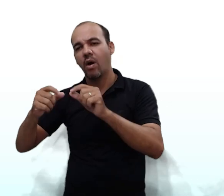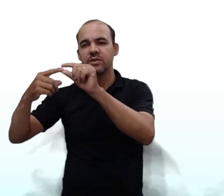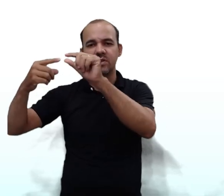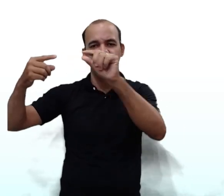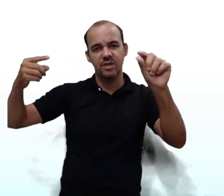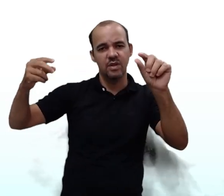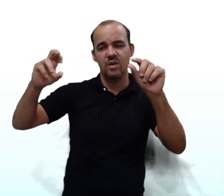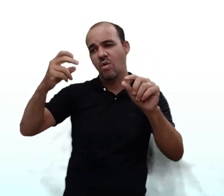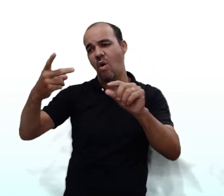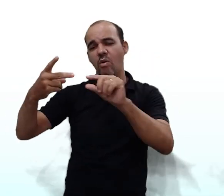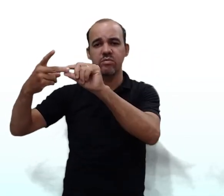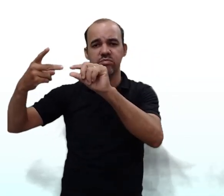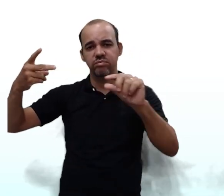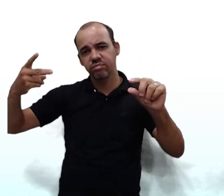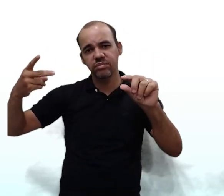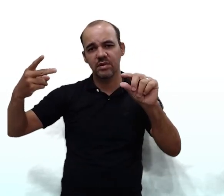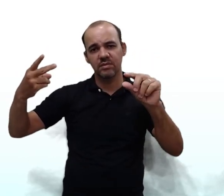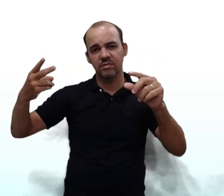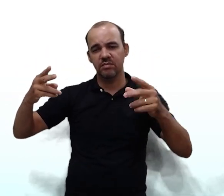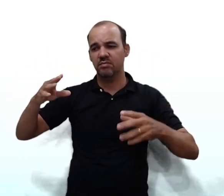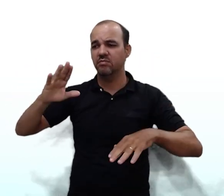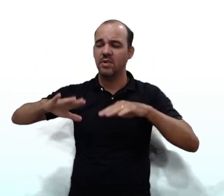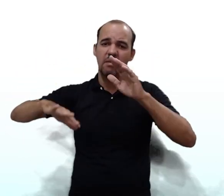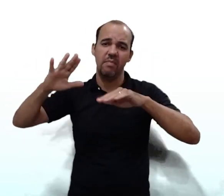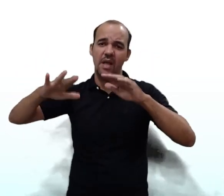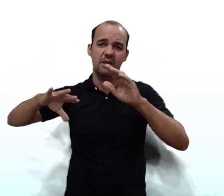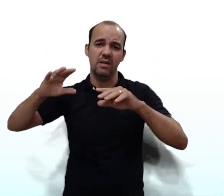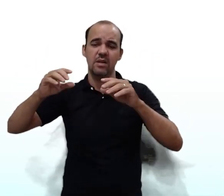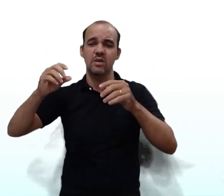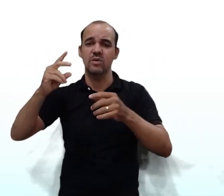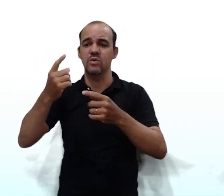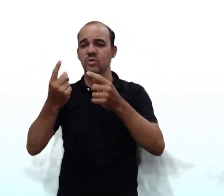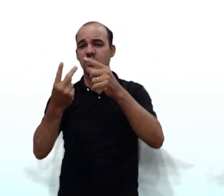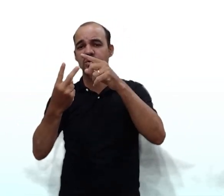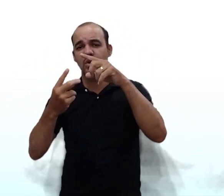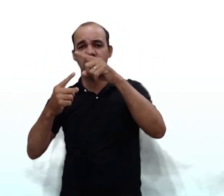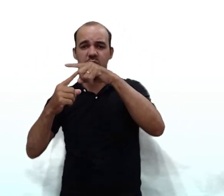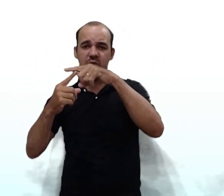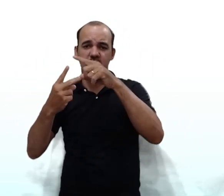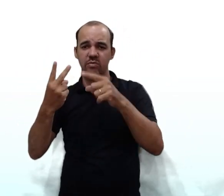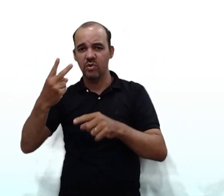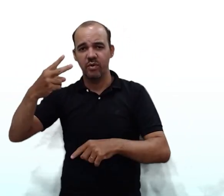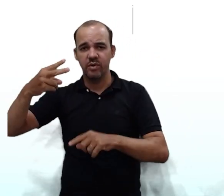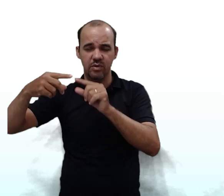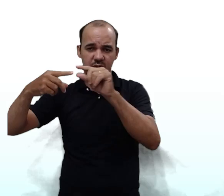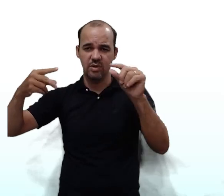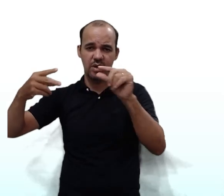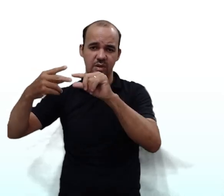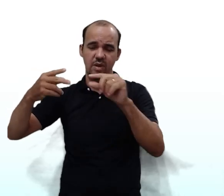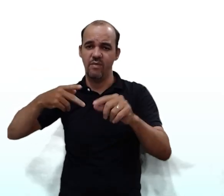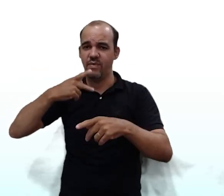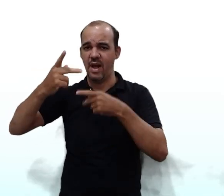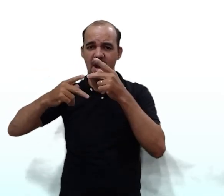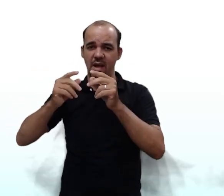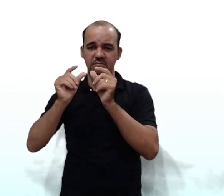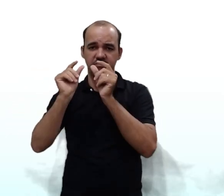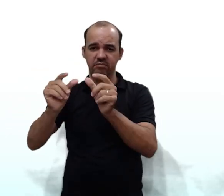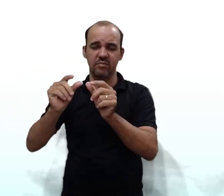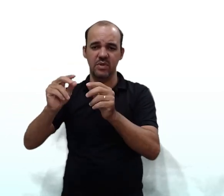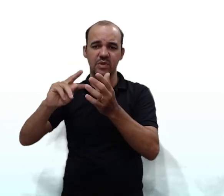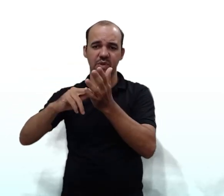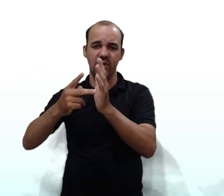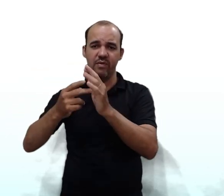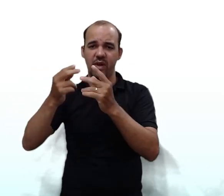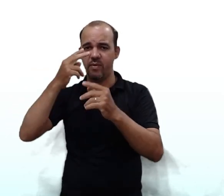ou take your coat off. Então, quando eu digo take your coat off, observa que eu fiz a separação ali do meu verbo frasal. Isso